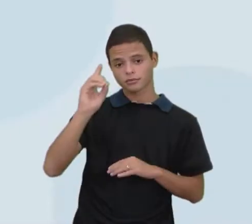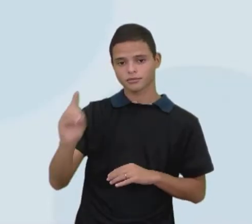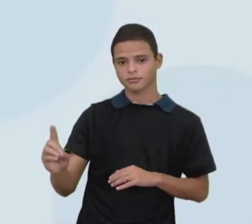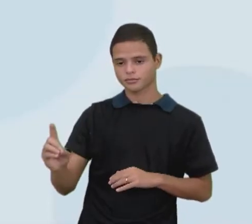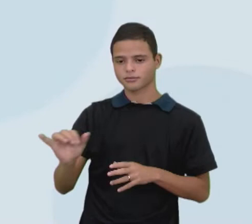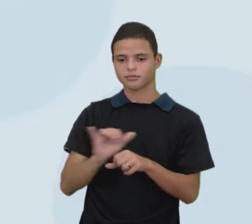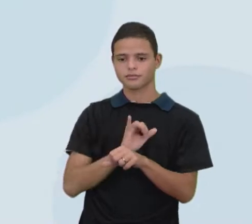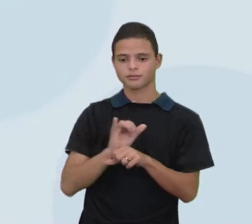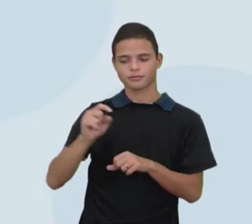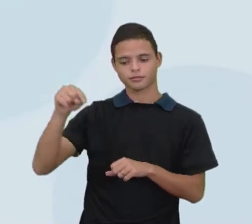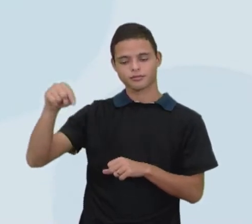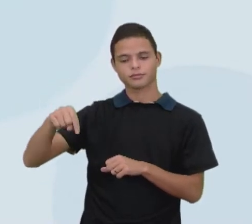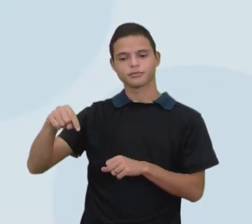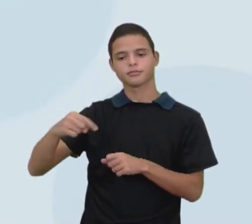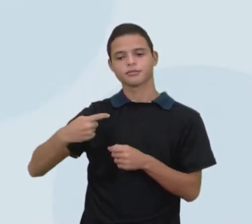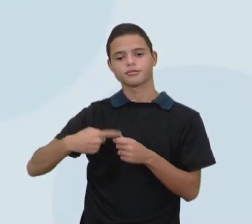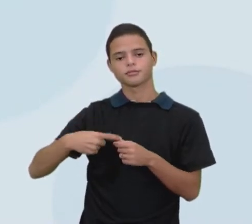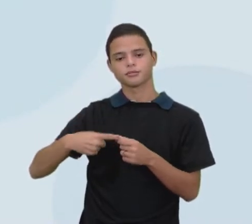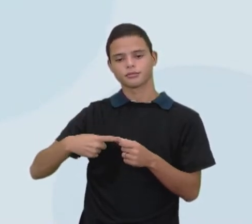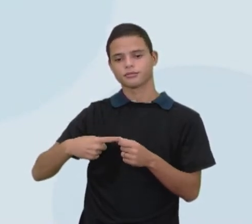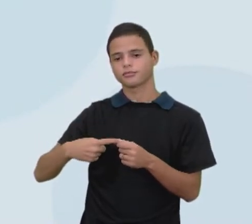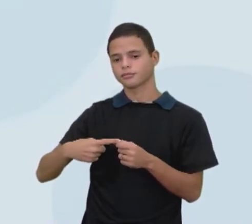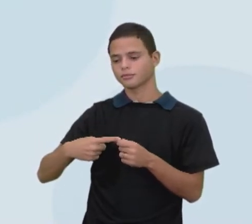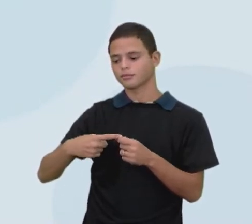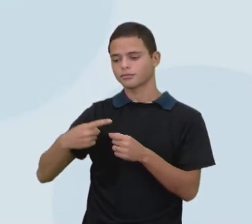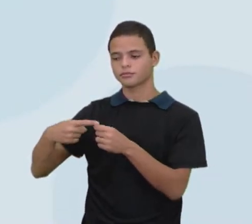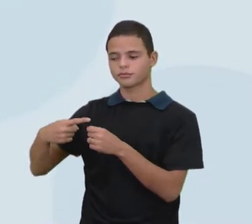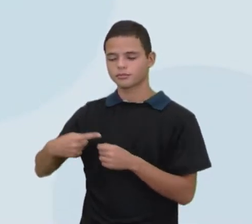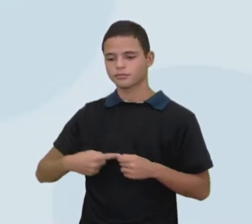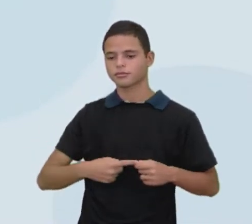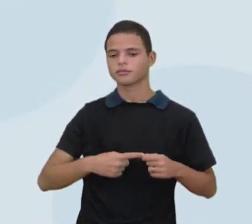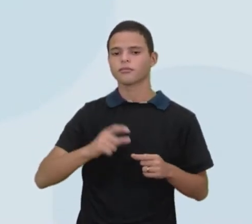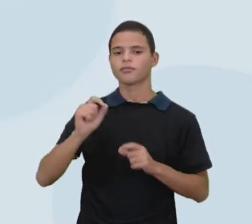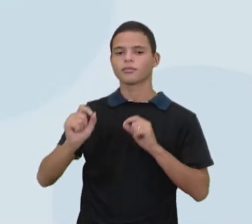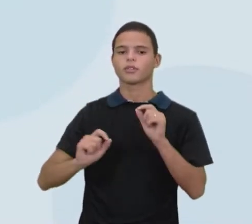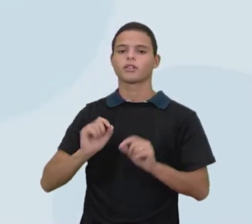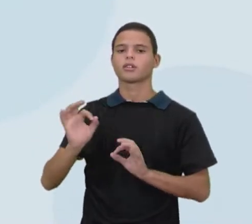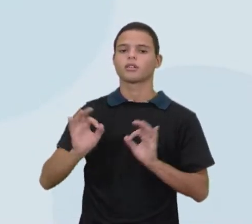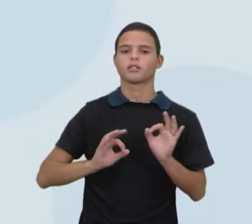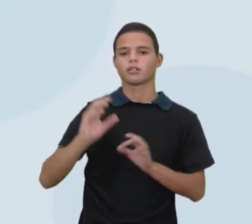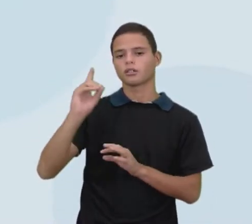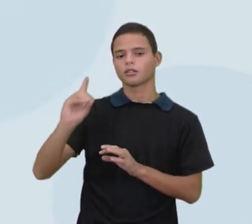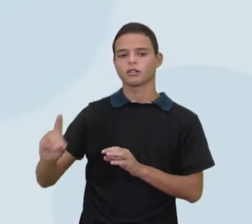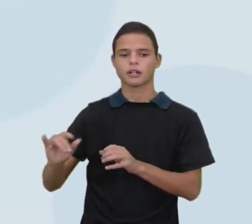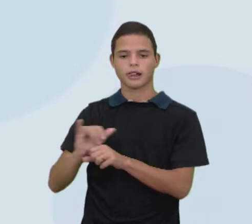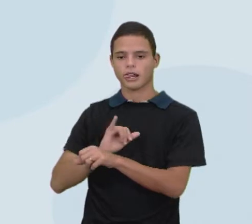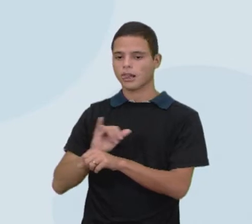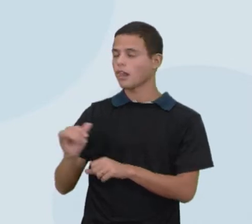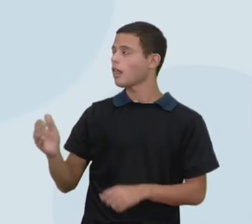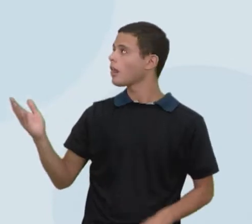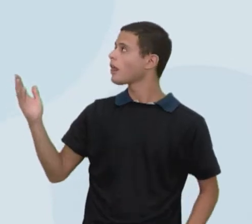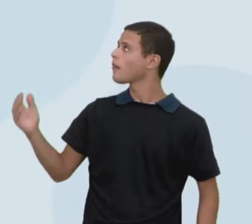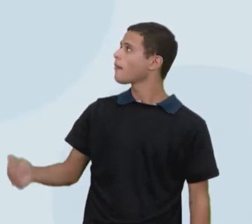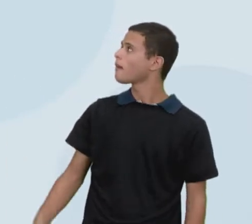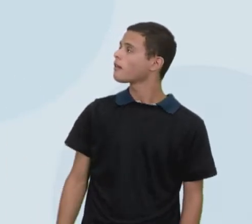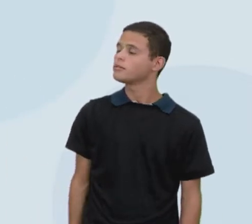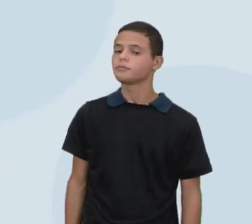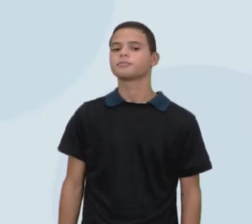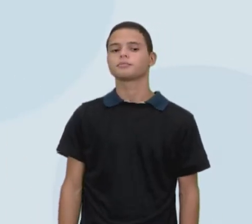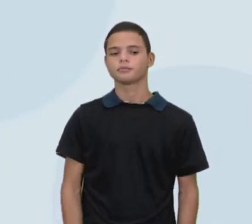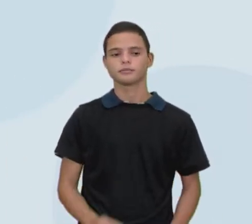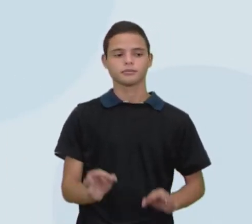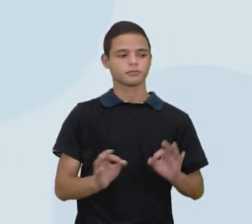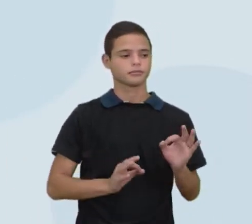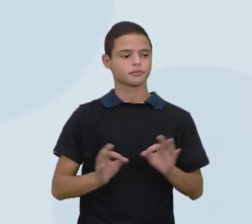dos municípios, tá? O que é o plano diretor estratégico dos municípios? O plano diretor estratégico de